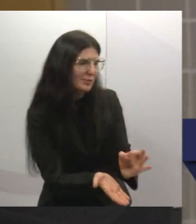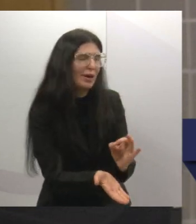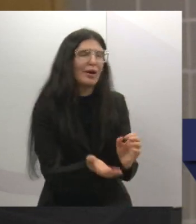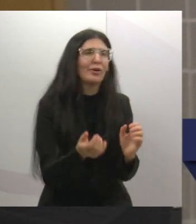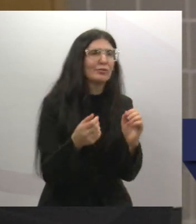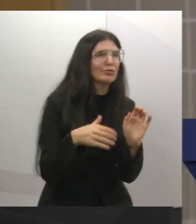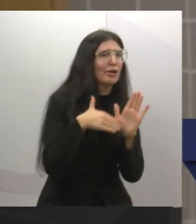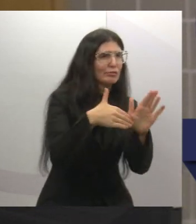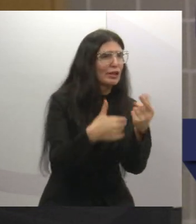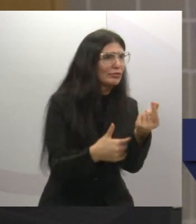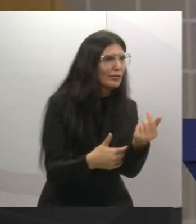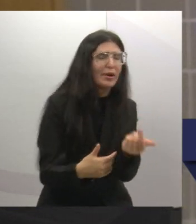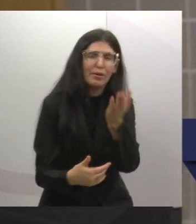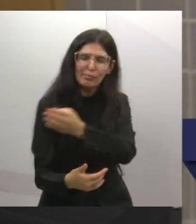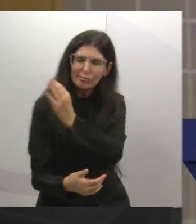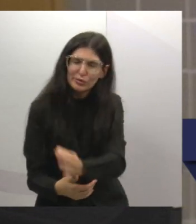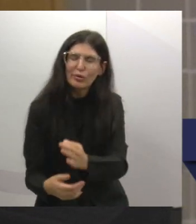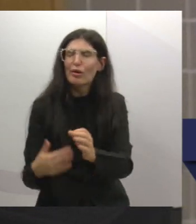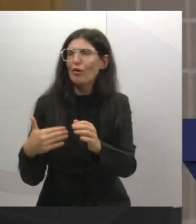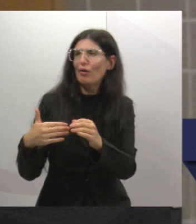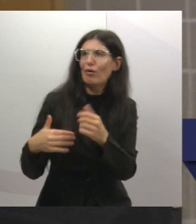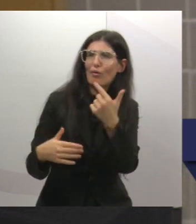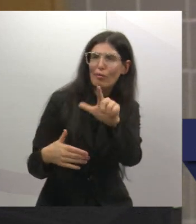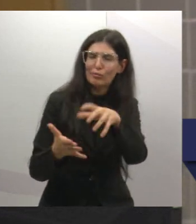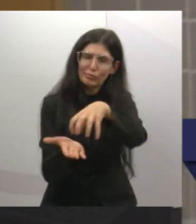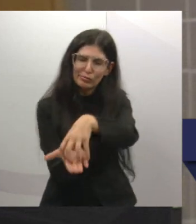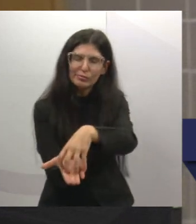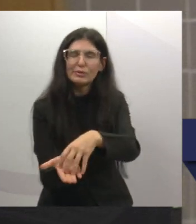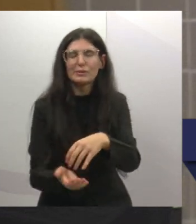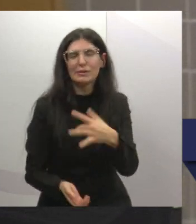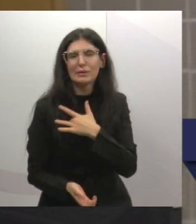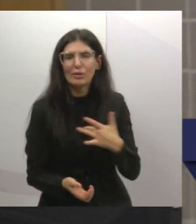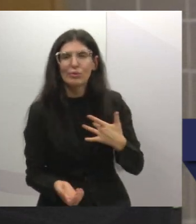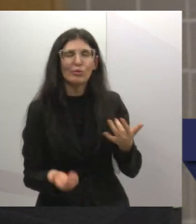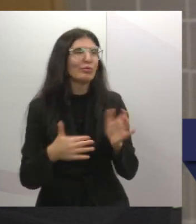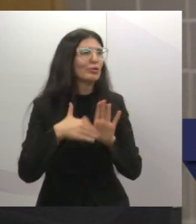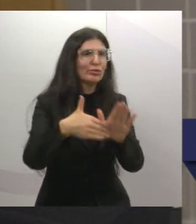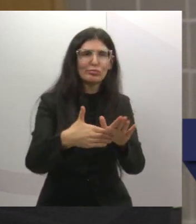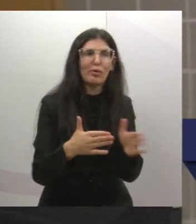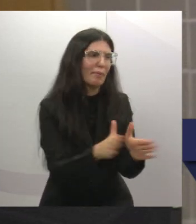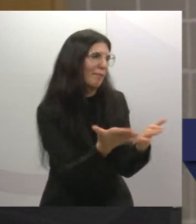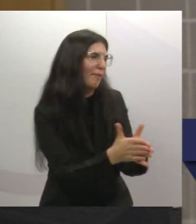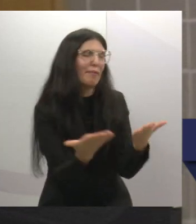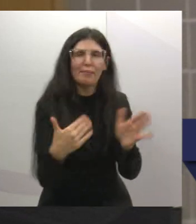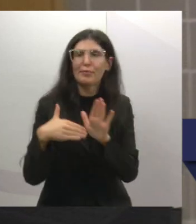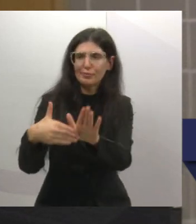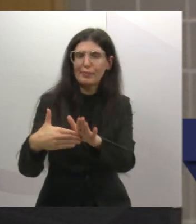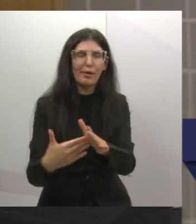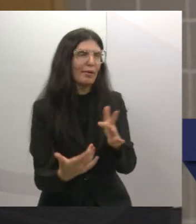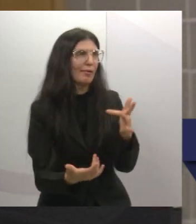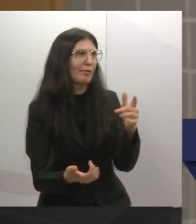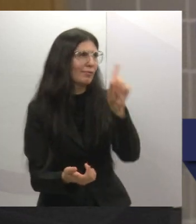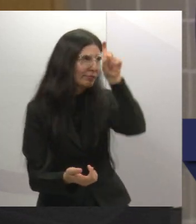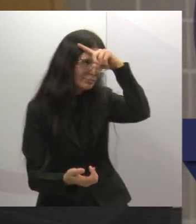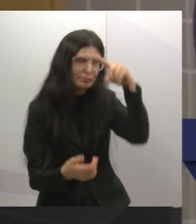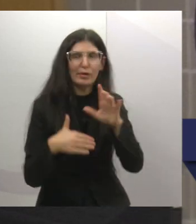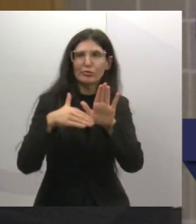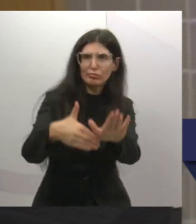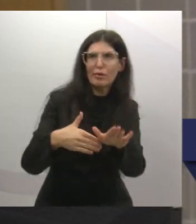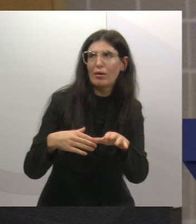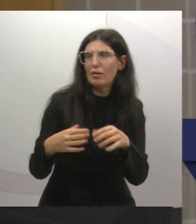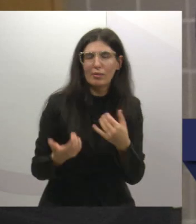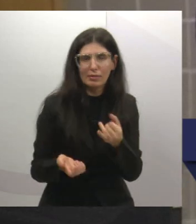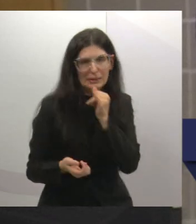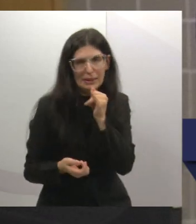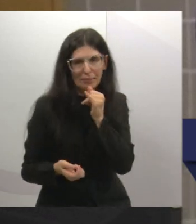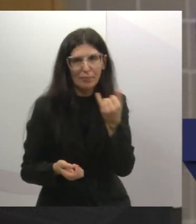particularidade do município, um pouco na saúde, um pouco no assistencialismo, um pouco de cada lugar. Então, essa lei aqui, ela foi